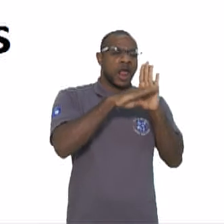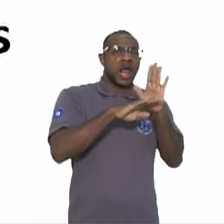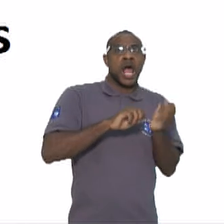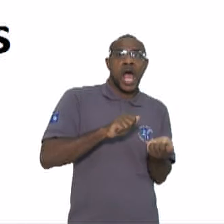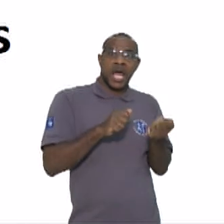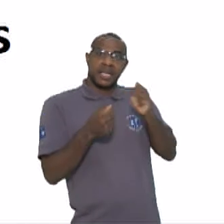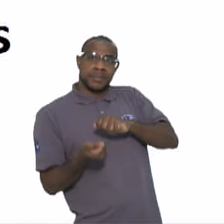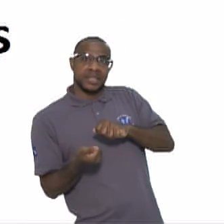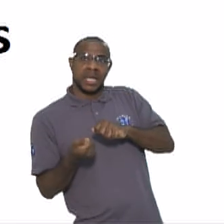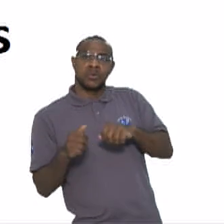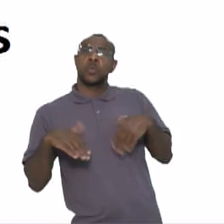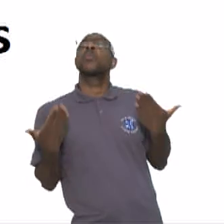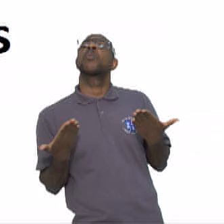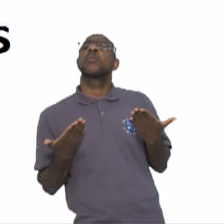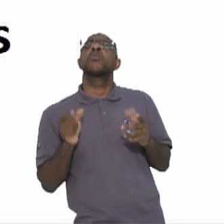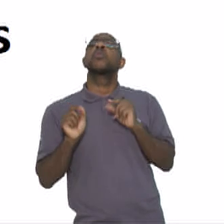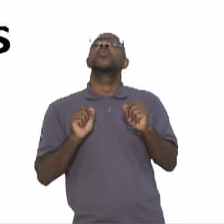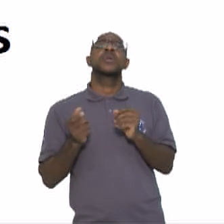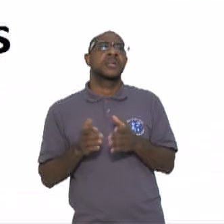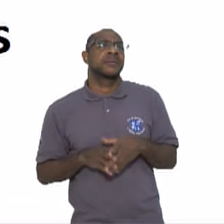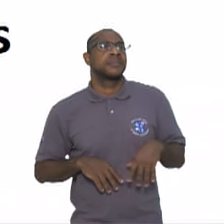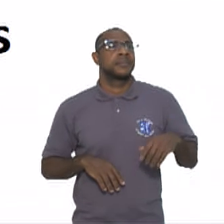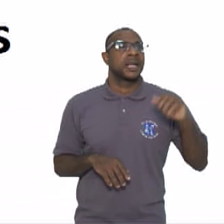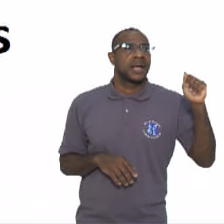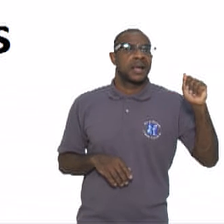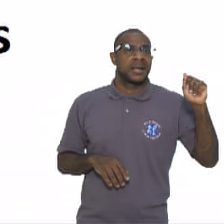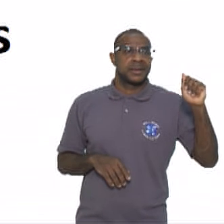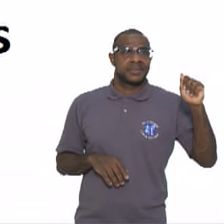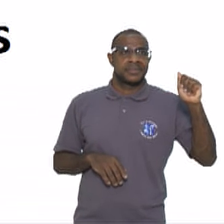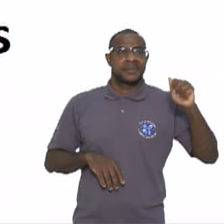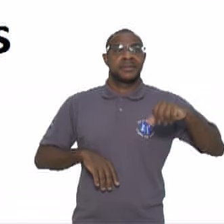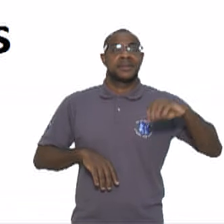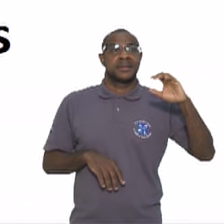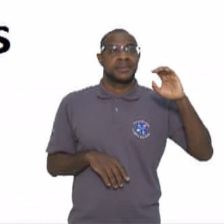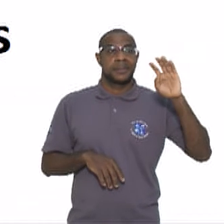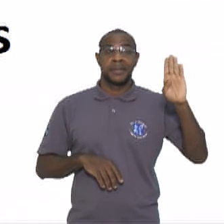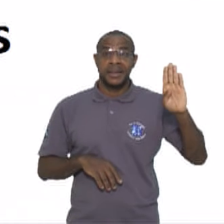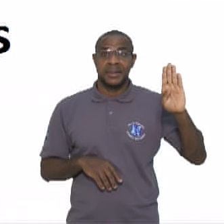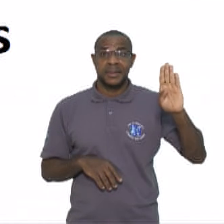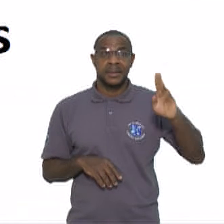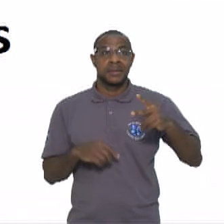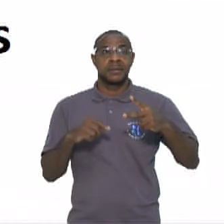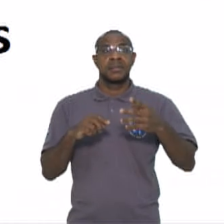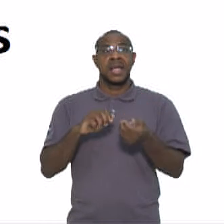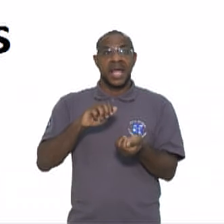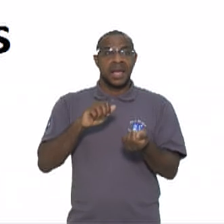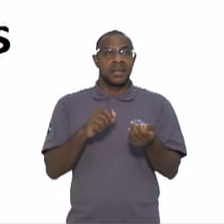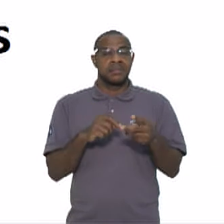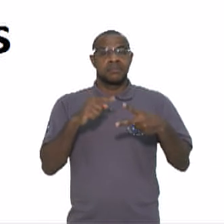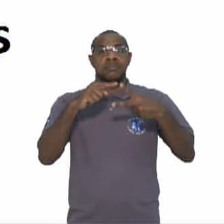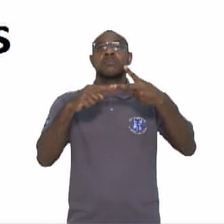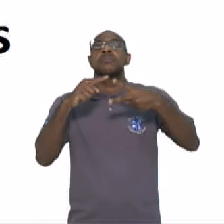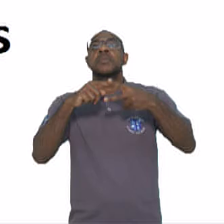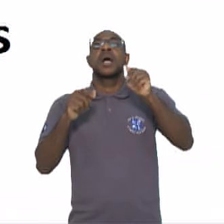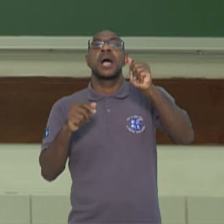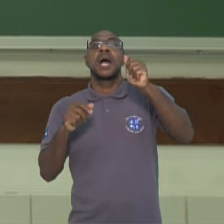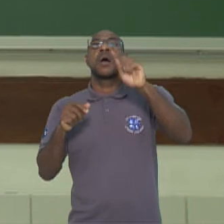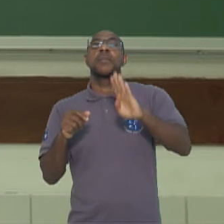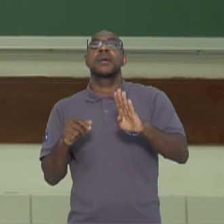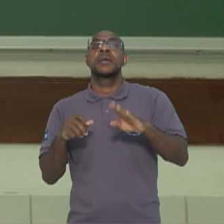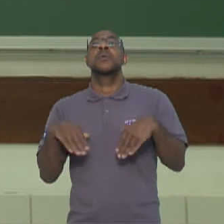de documentário produzidos a partir de eventos reais e recentes. B. São adaptações a partir de histórias de livros, HQs,